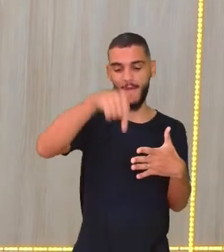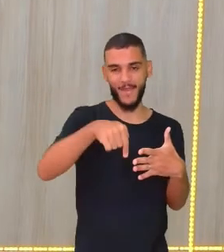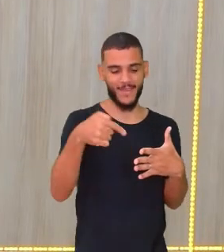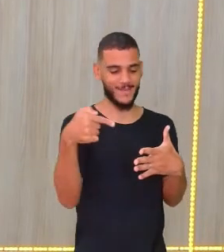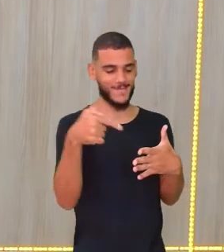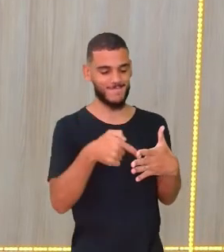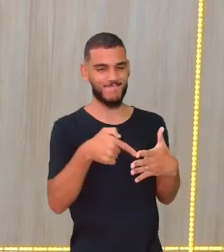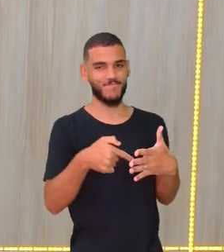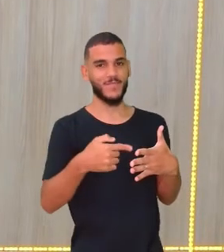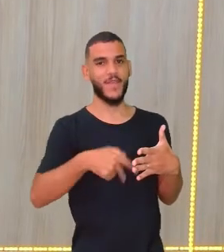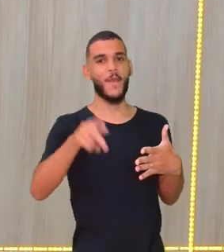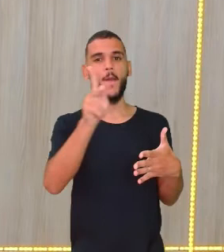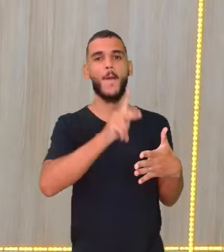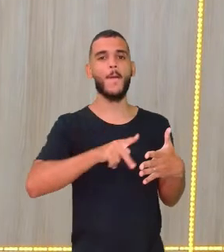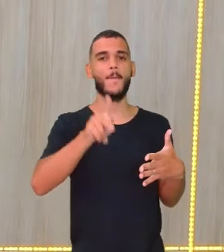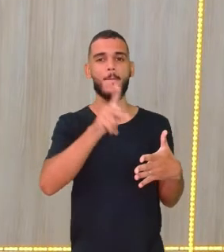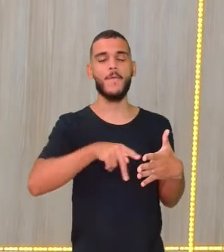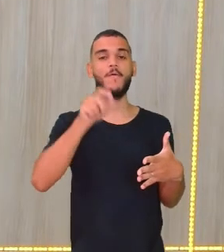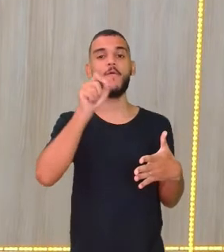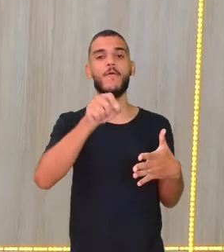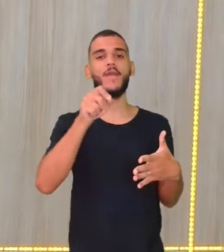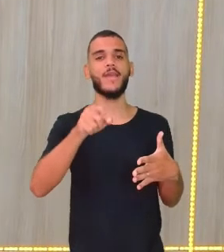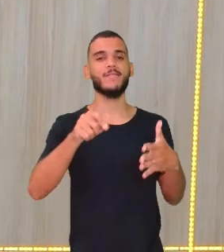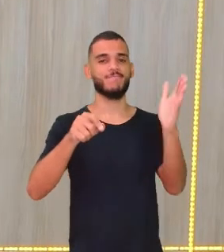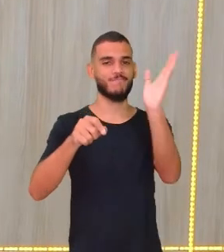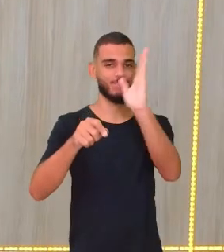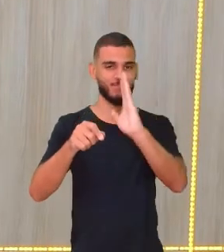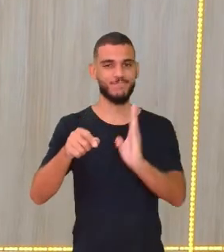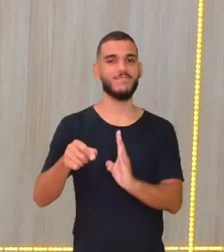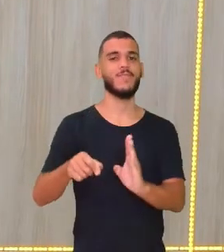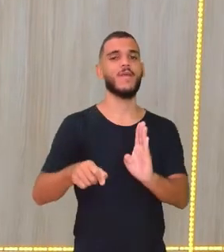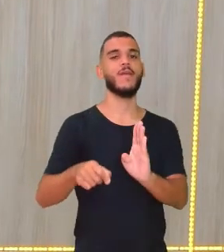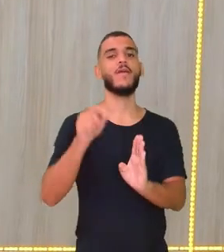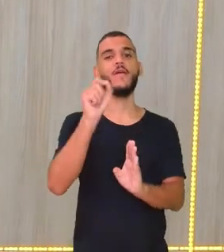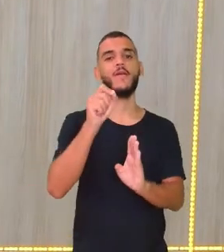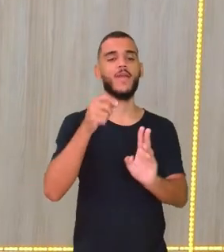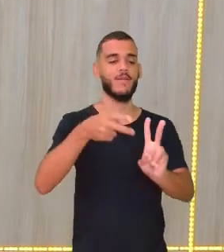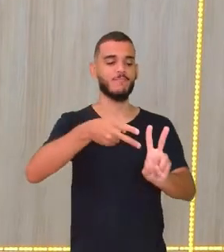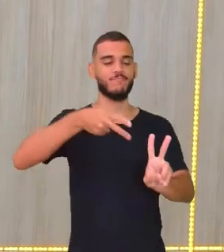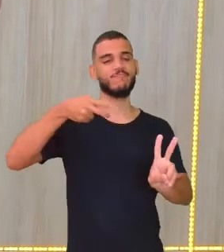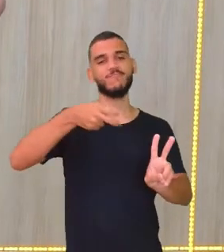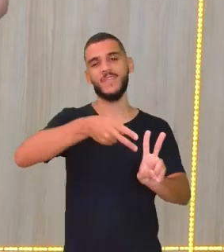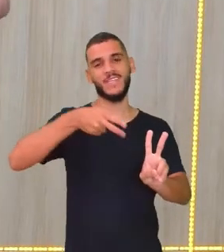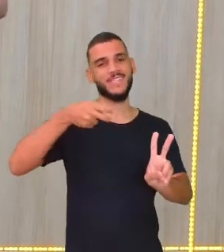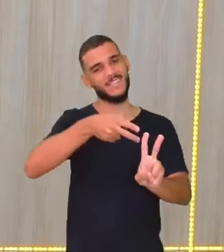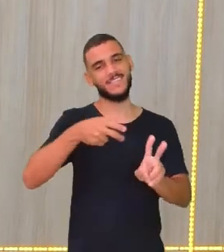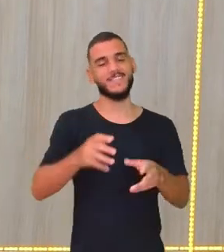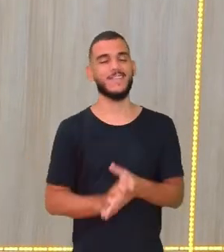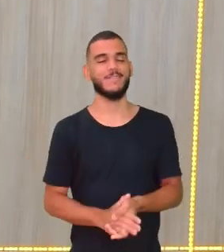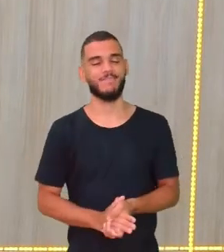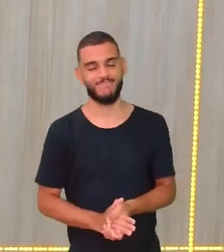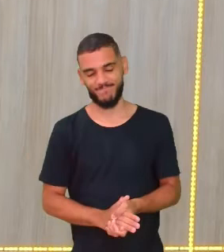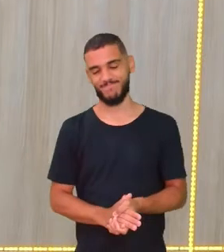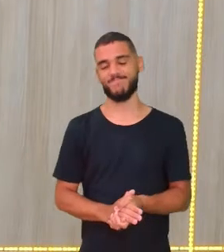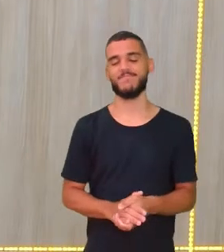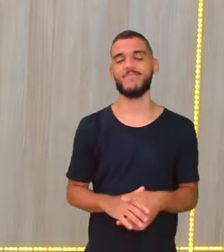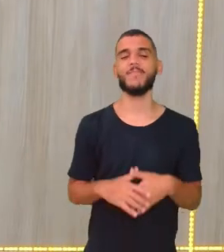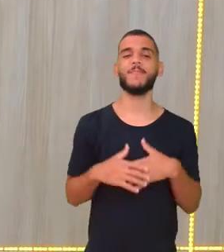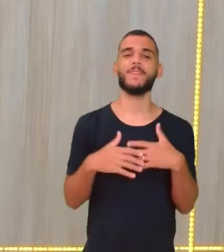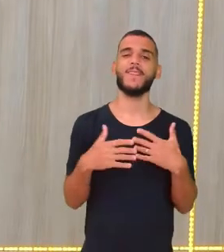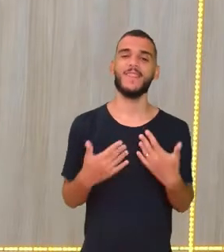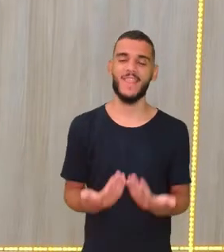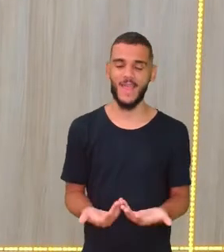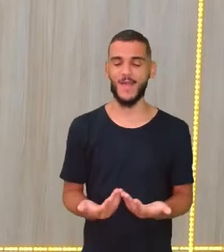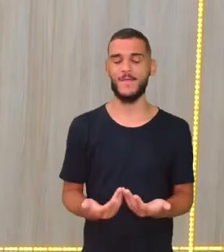é o povo indígena. E aí quando eles chegam aqui já existe uma língua, não é? A língua